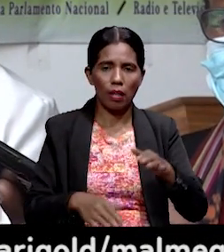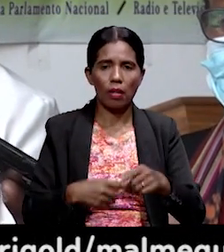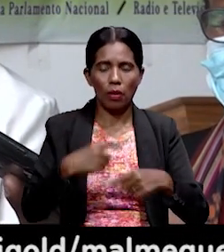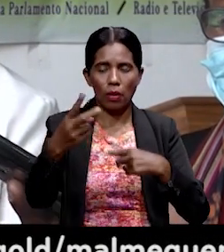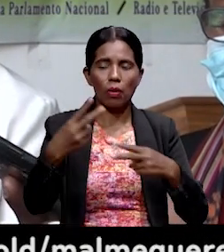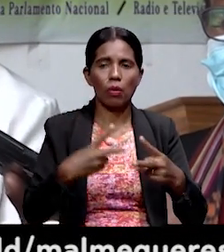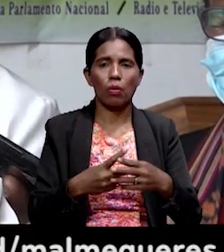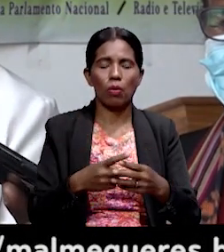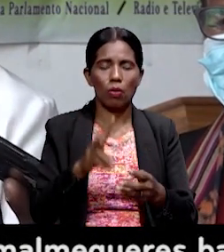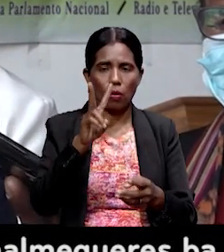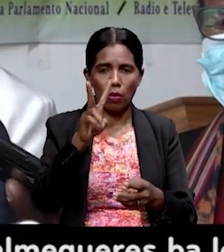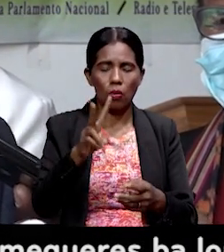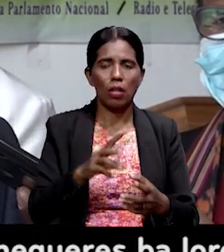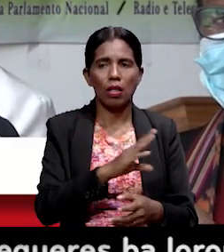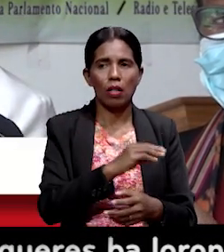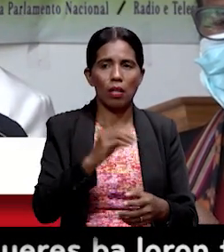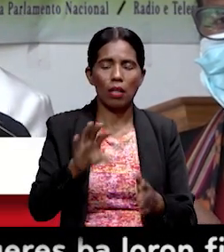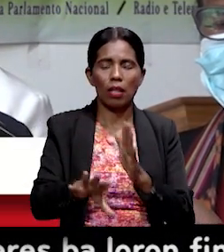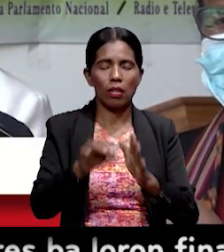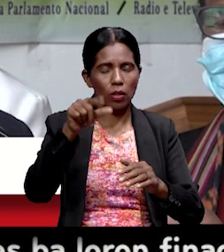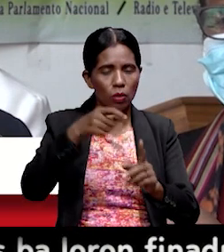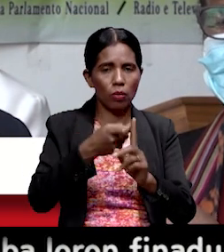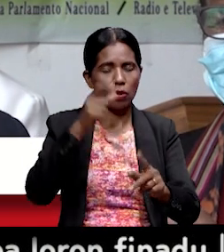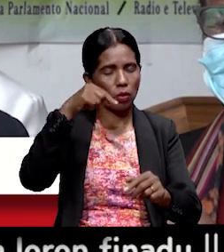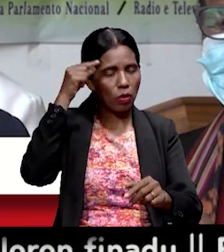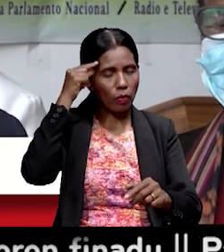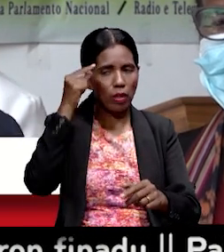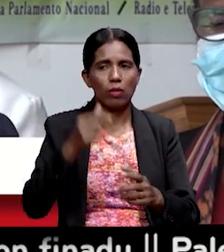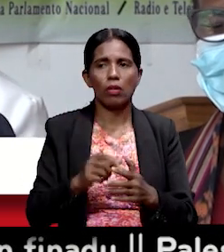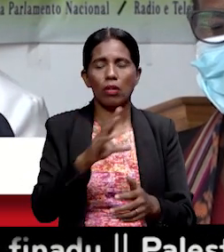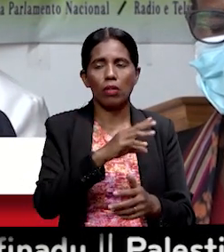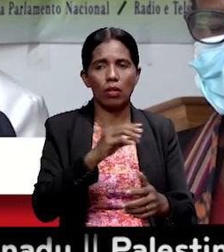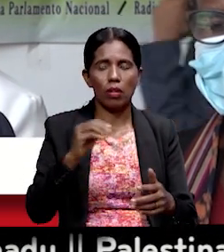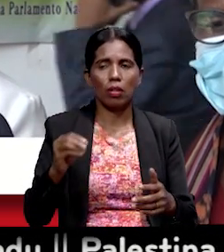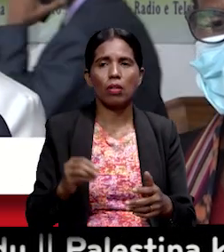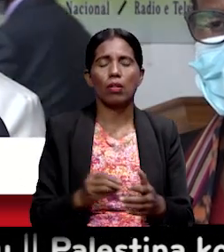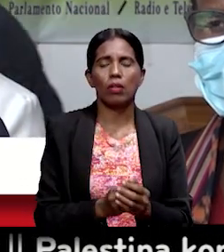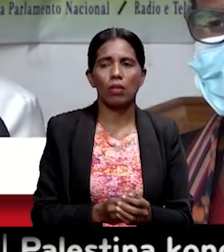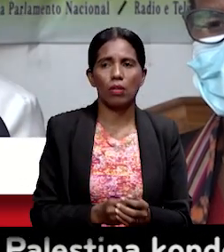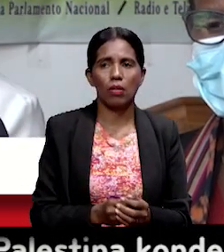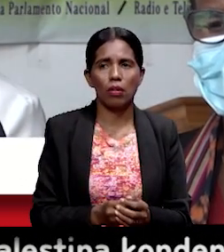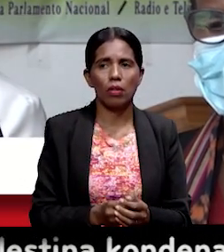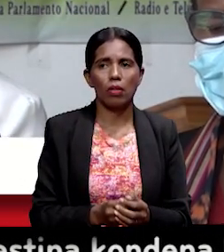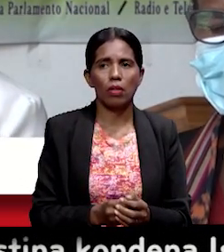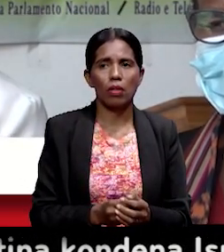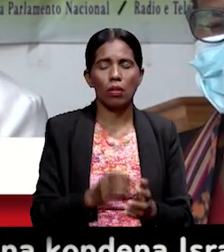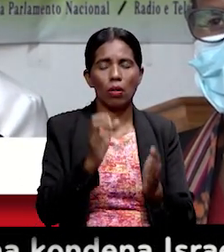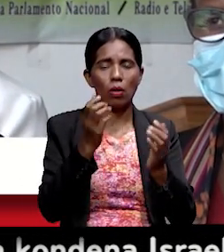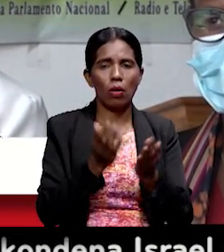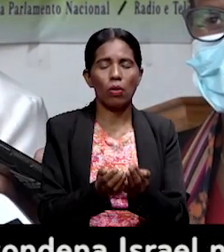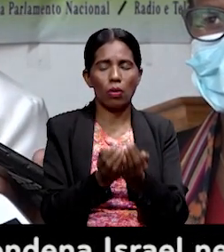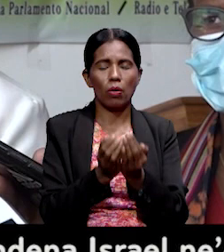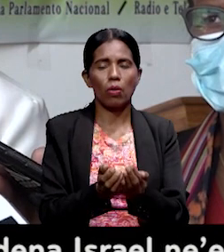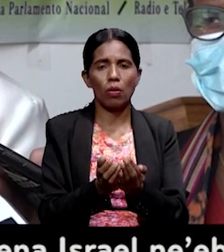Berlina Kroma neve mag etang husi gubernur sentral o saida husi gubernur sukses niya na gora